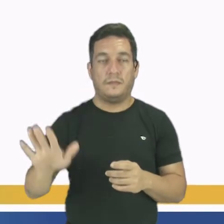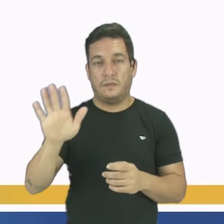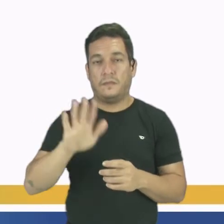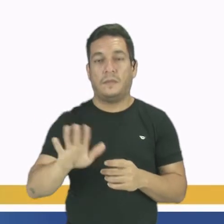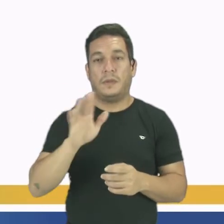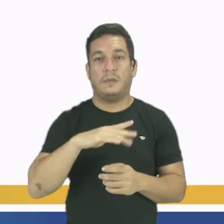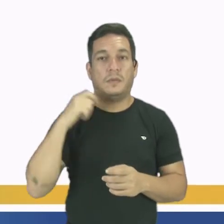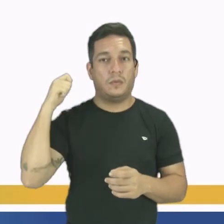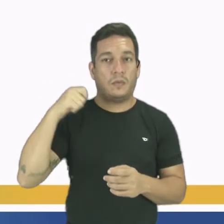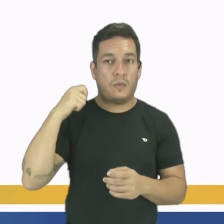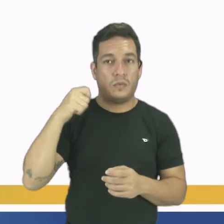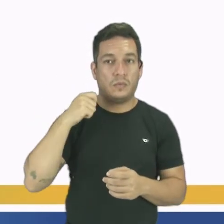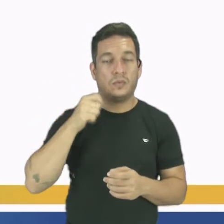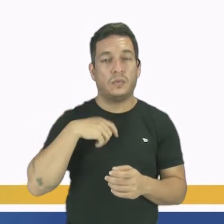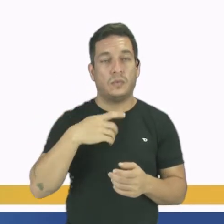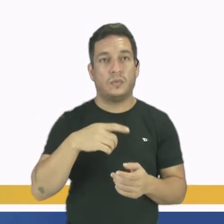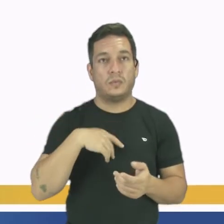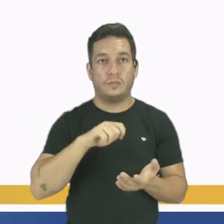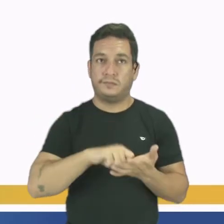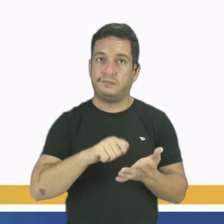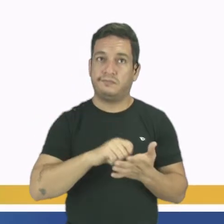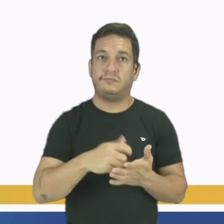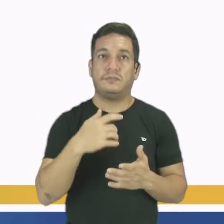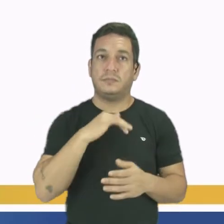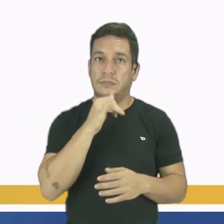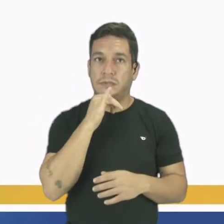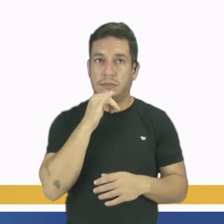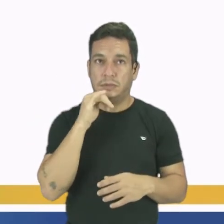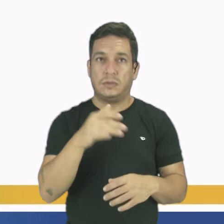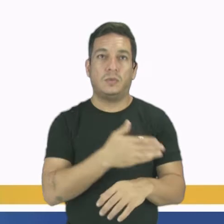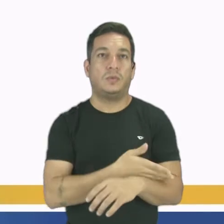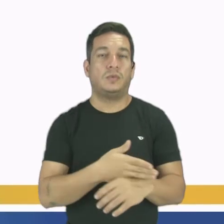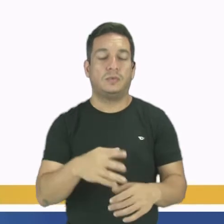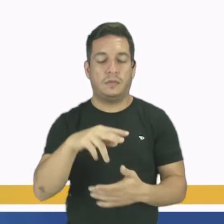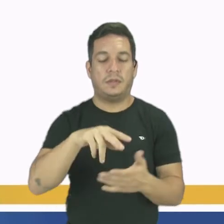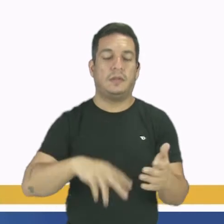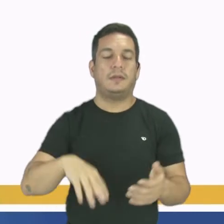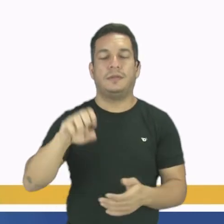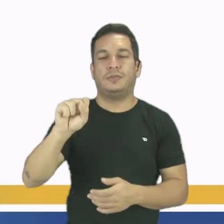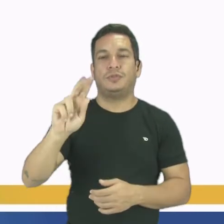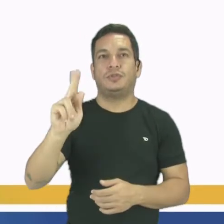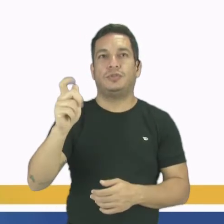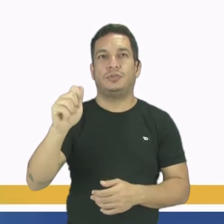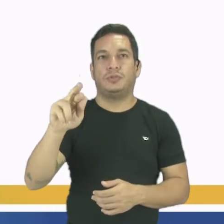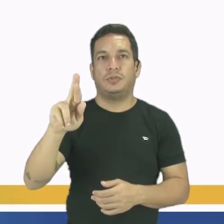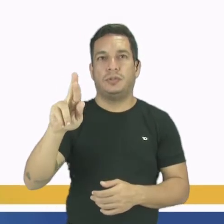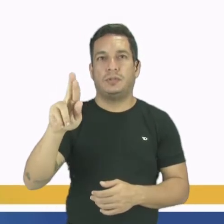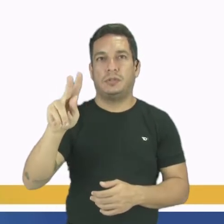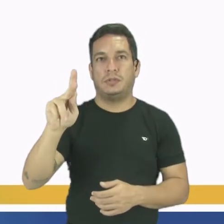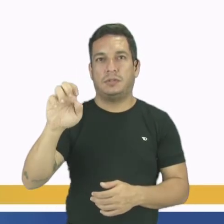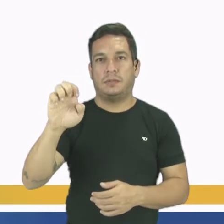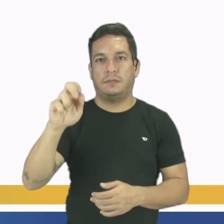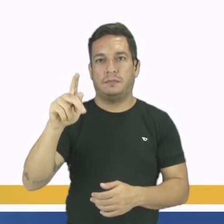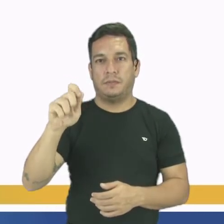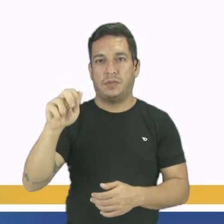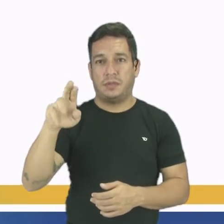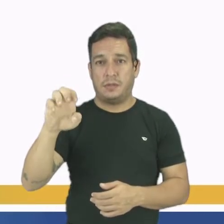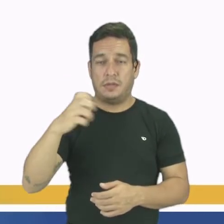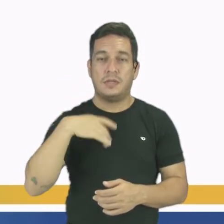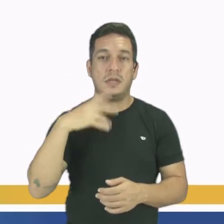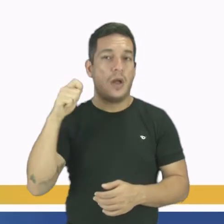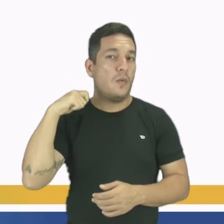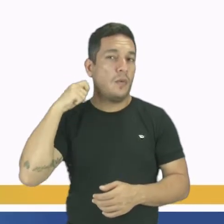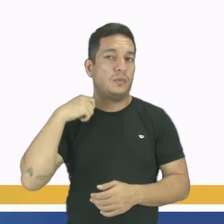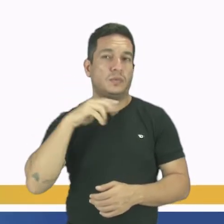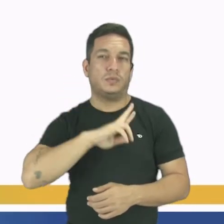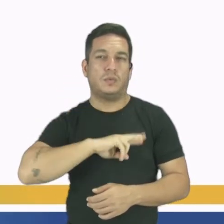autor pela obra. Exemplo, costumava ler Shakespeare. Shakespeare, para quem não sabe, é um autor de romance